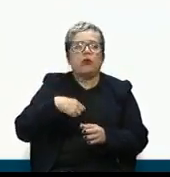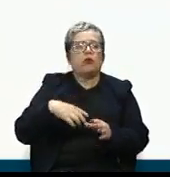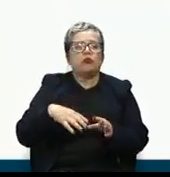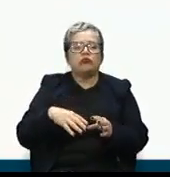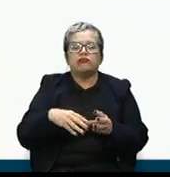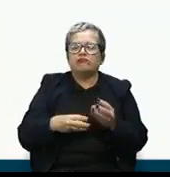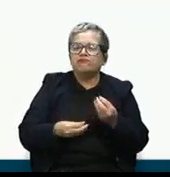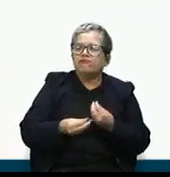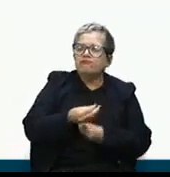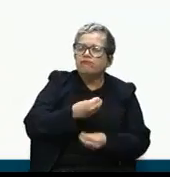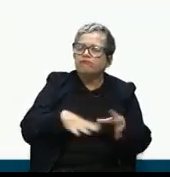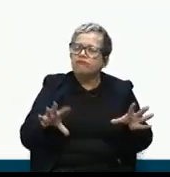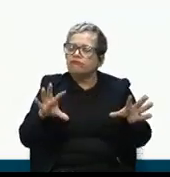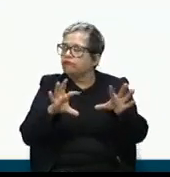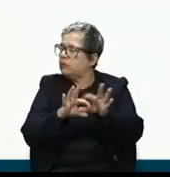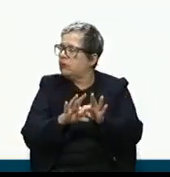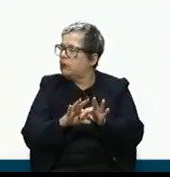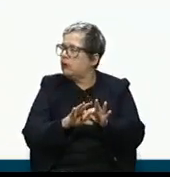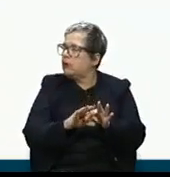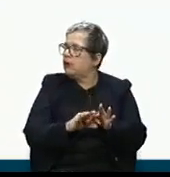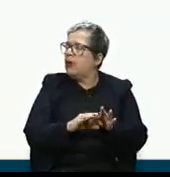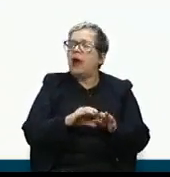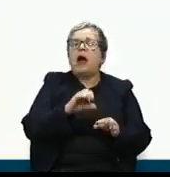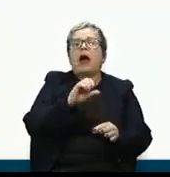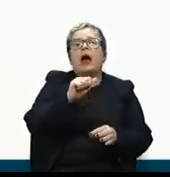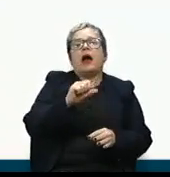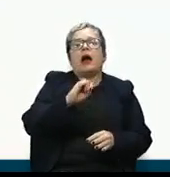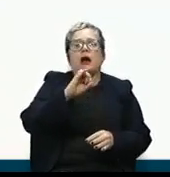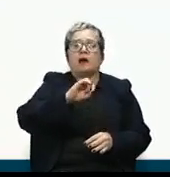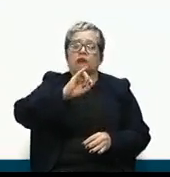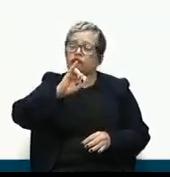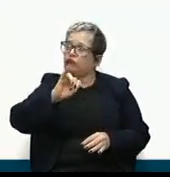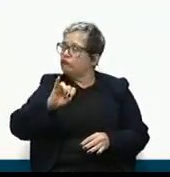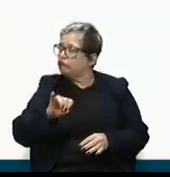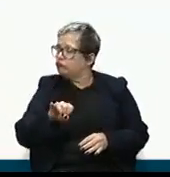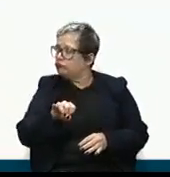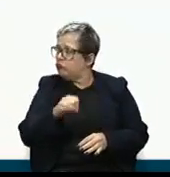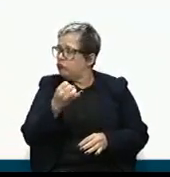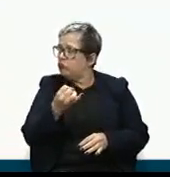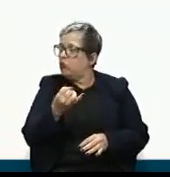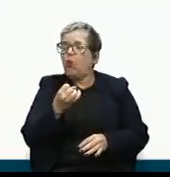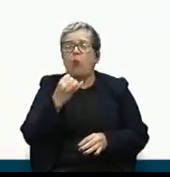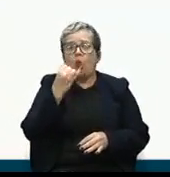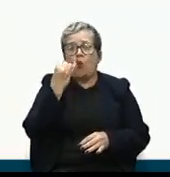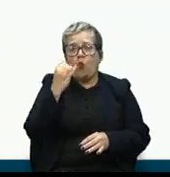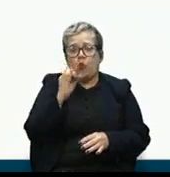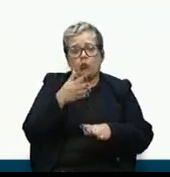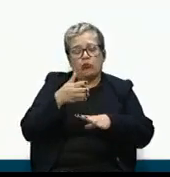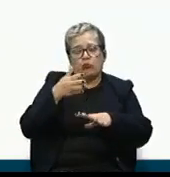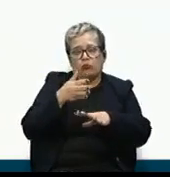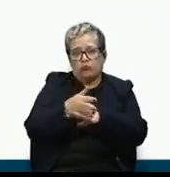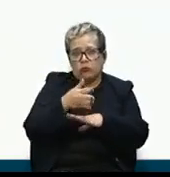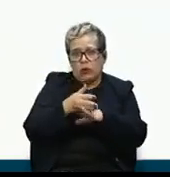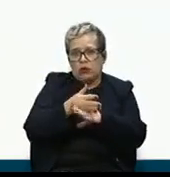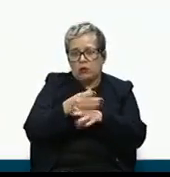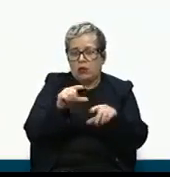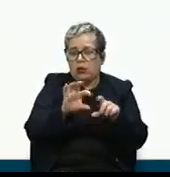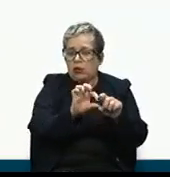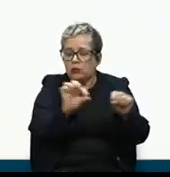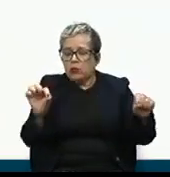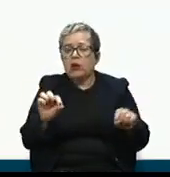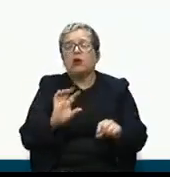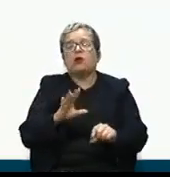associamos aqui A e J, M por N, onde I nós vamos entender como a entrada das linhas